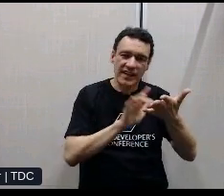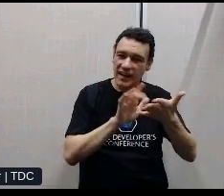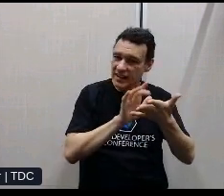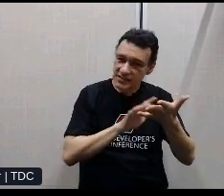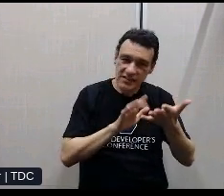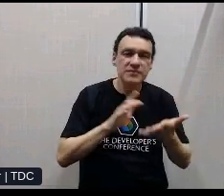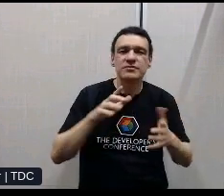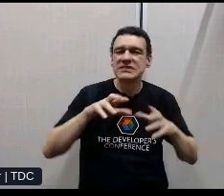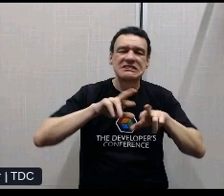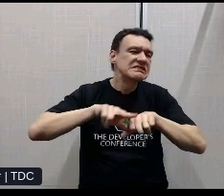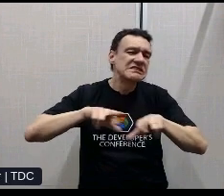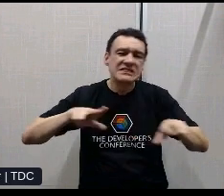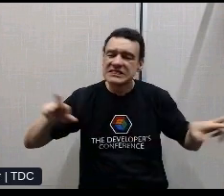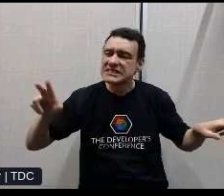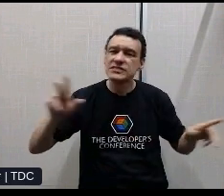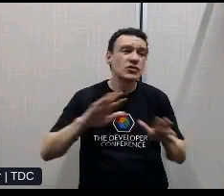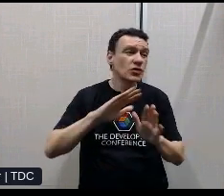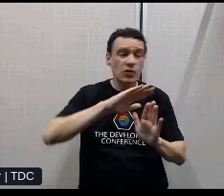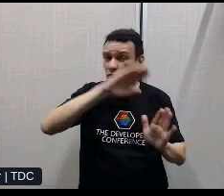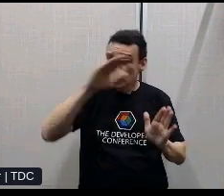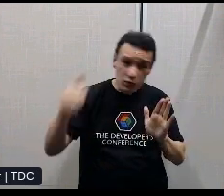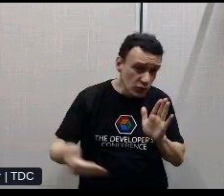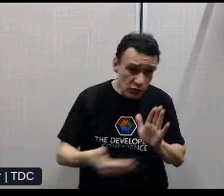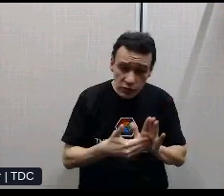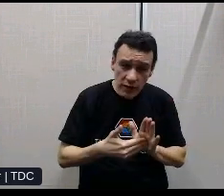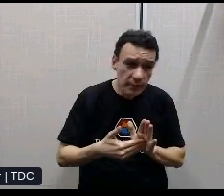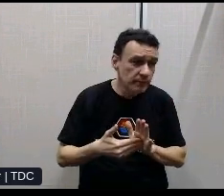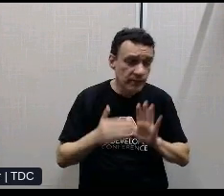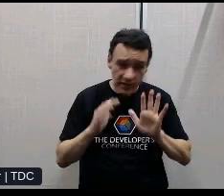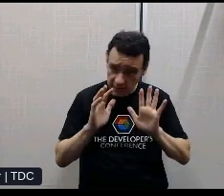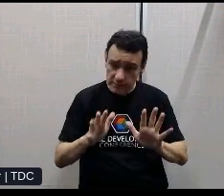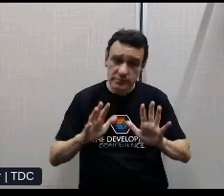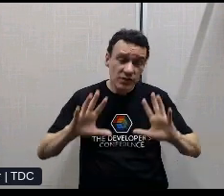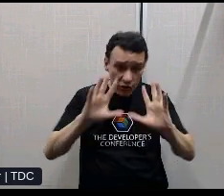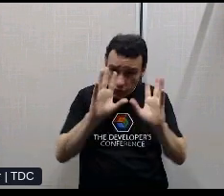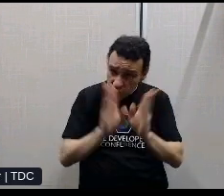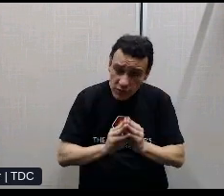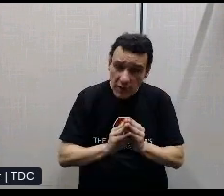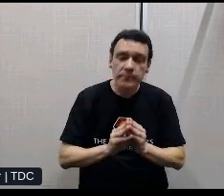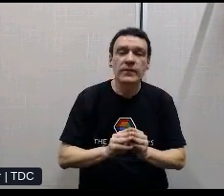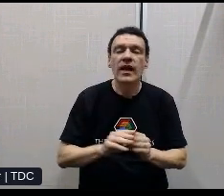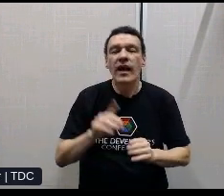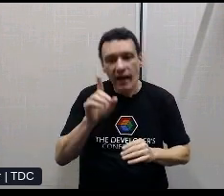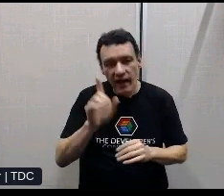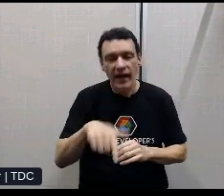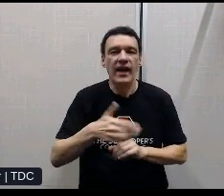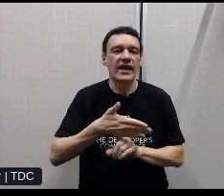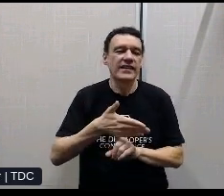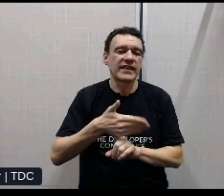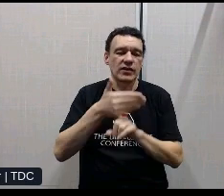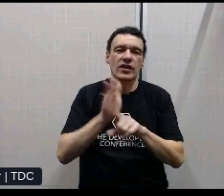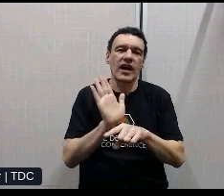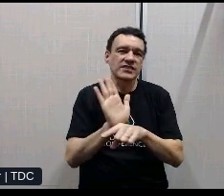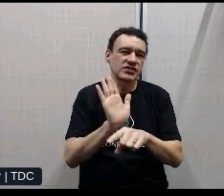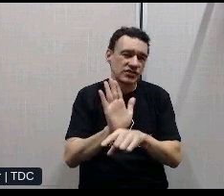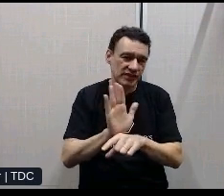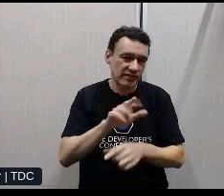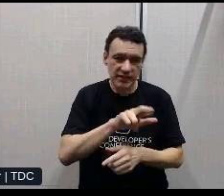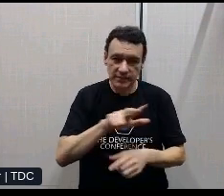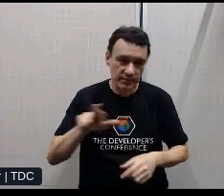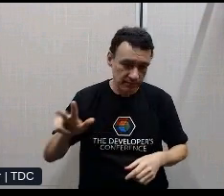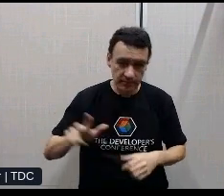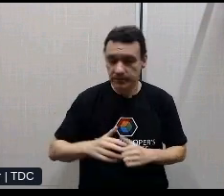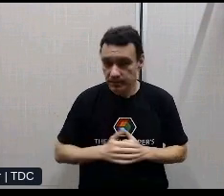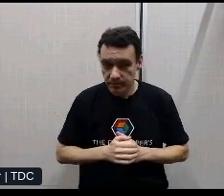etc. Então, tudo isso somado, a gente coloca num conjunto de tecnologia assistiva. Só que, além disso, a